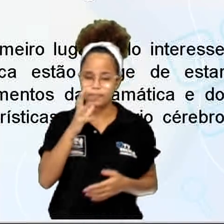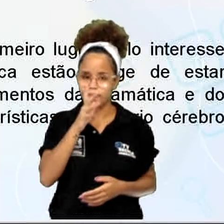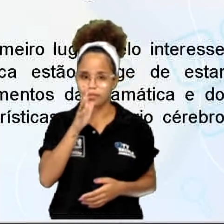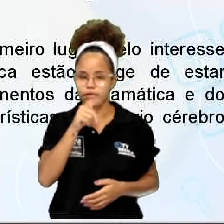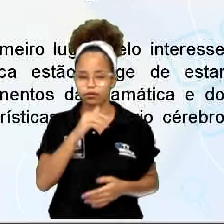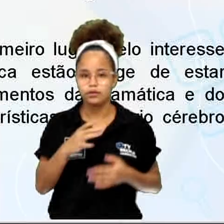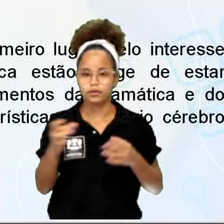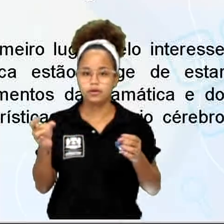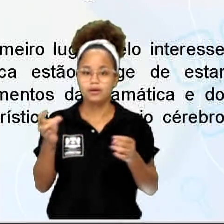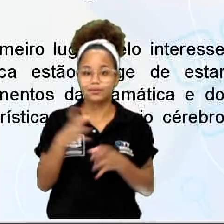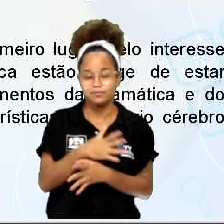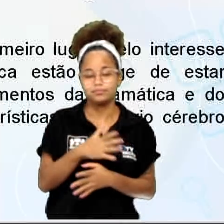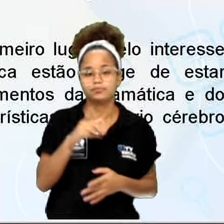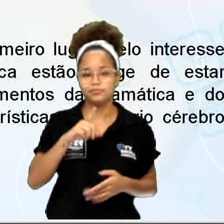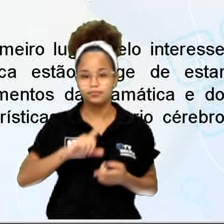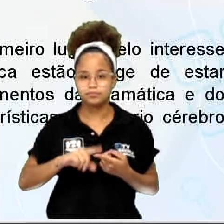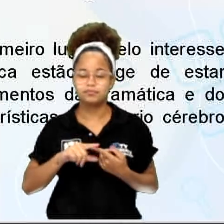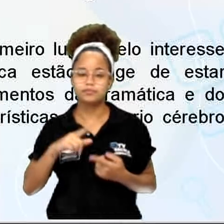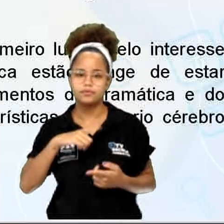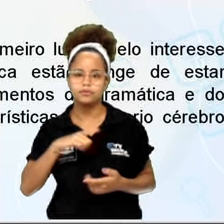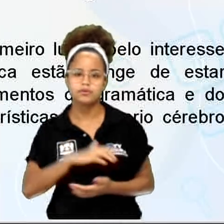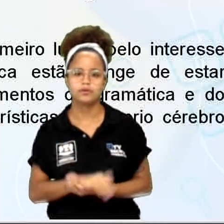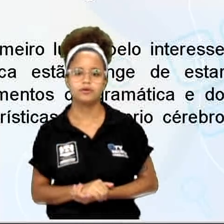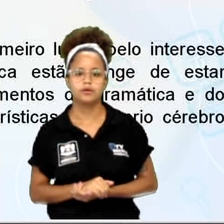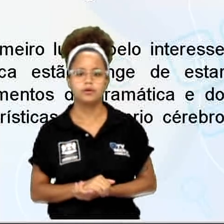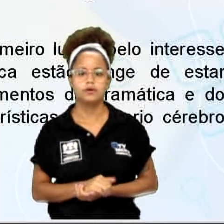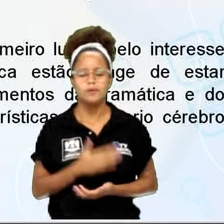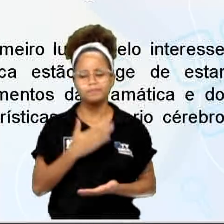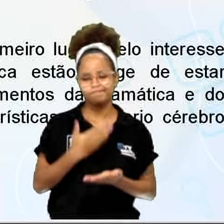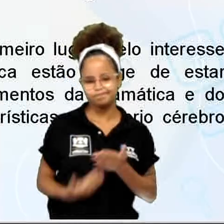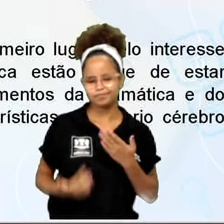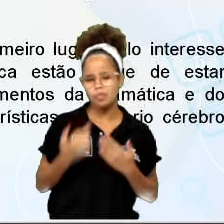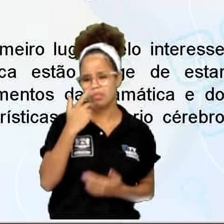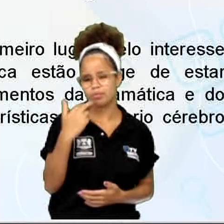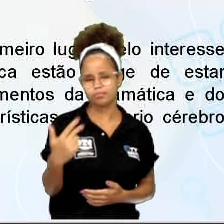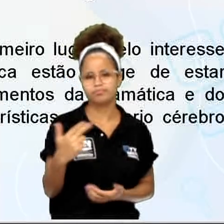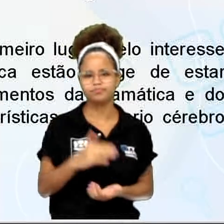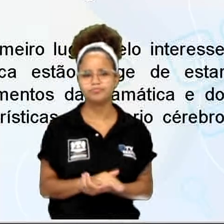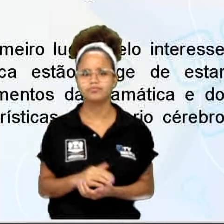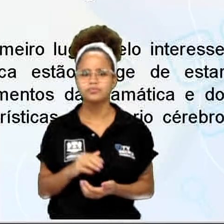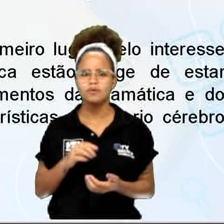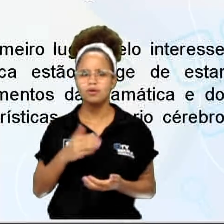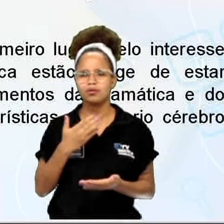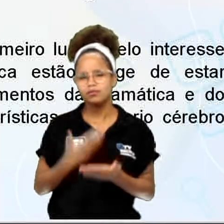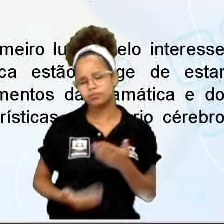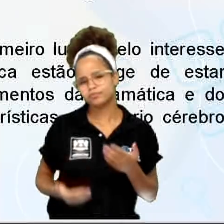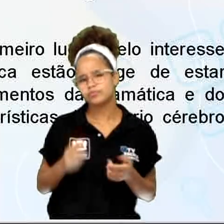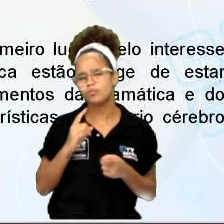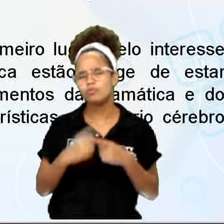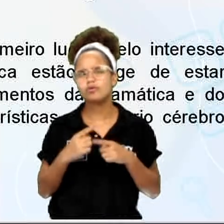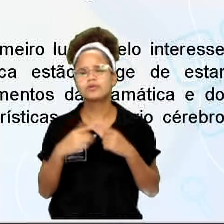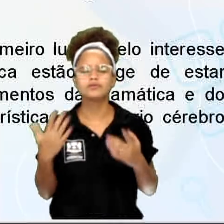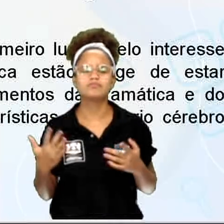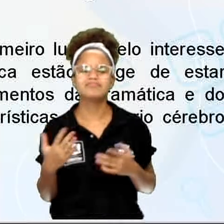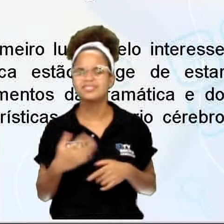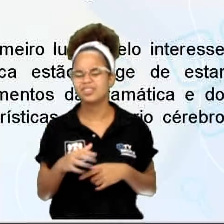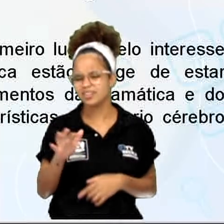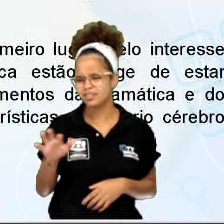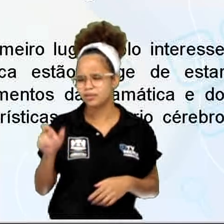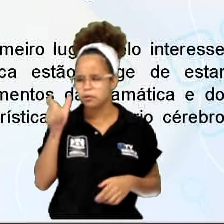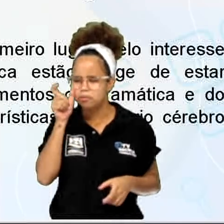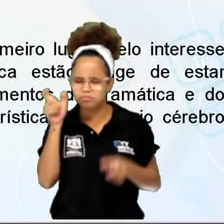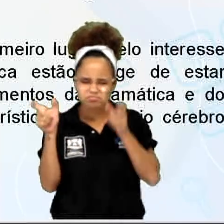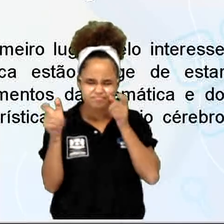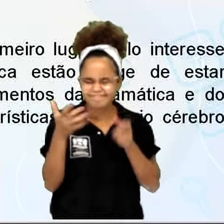de línguas raras é lamentável por várias razões. Em primeiro lugar, pelo interesse científico que despertam. Algumas